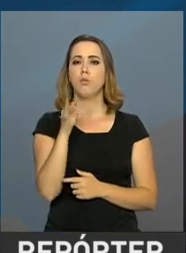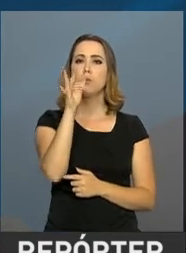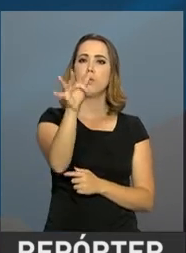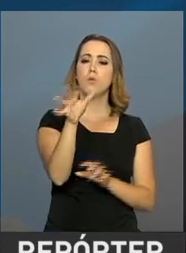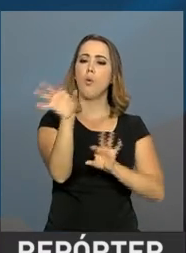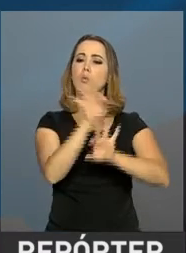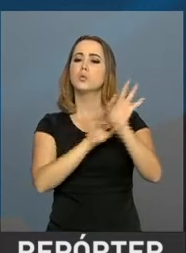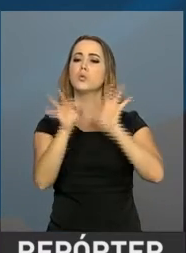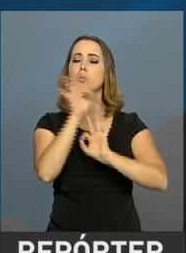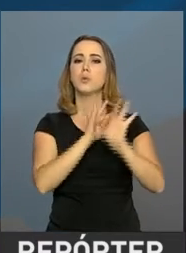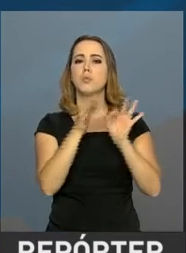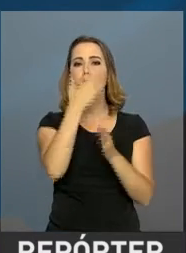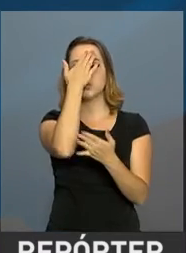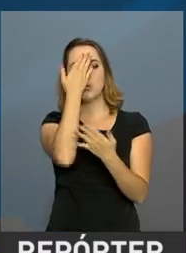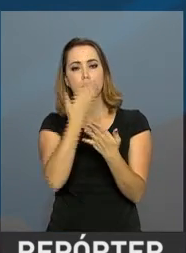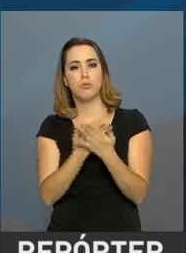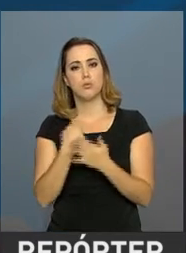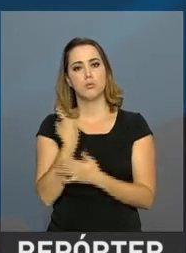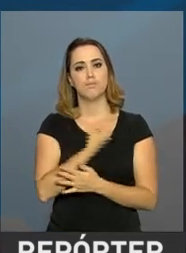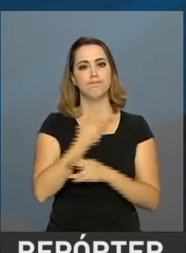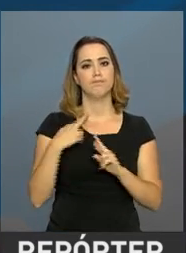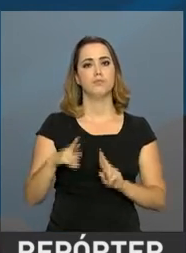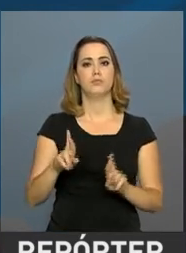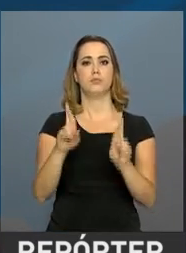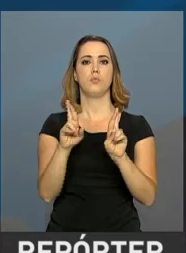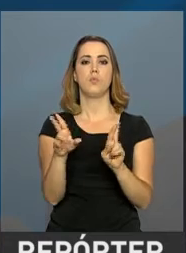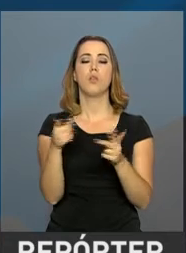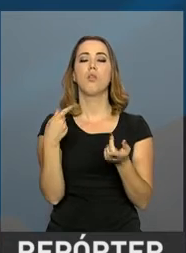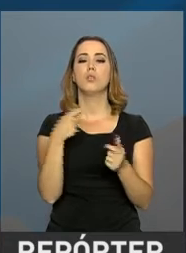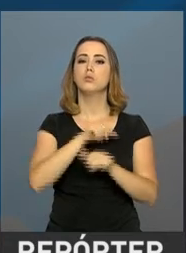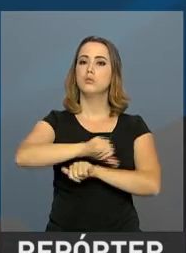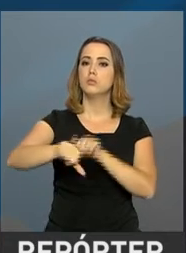Trará confiança, que nós esperamos se